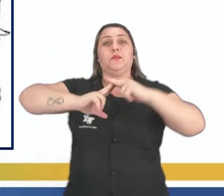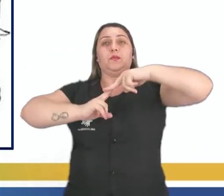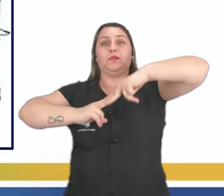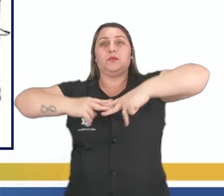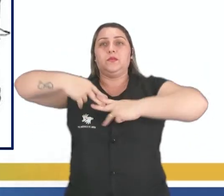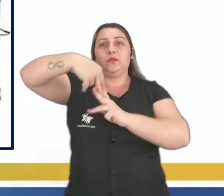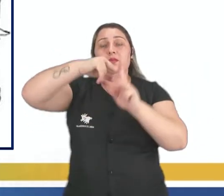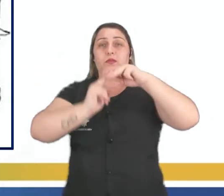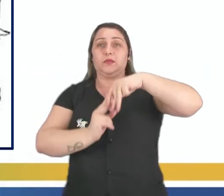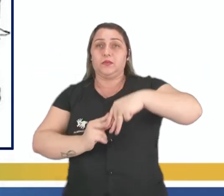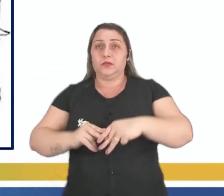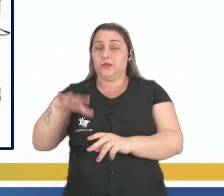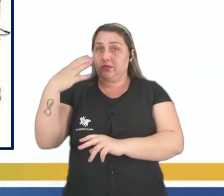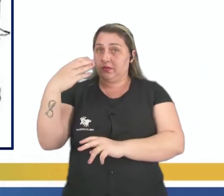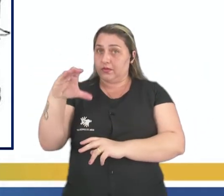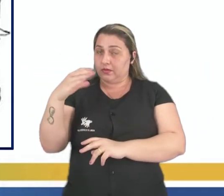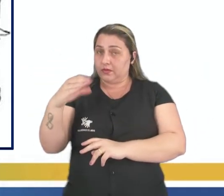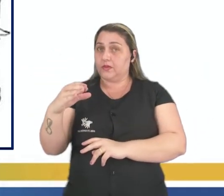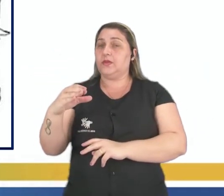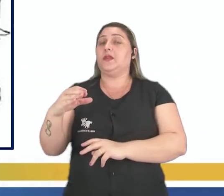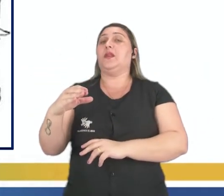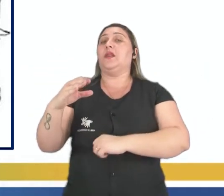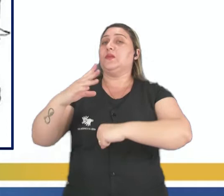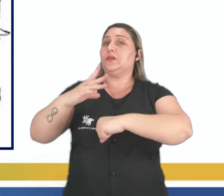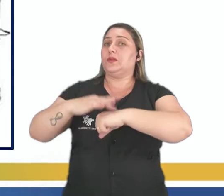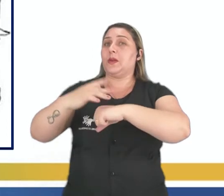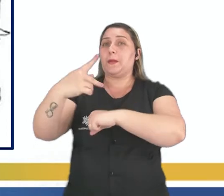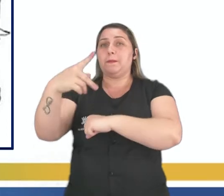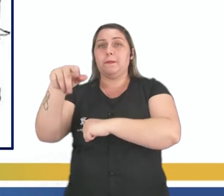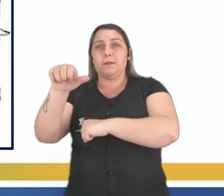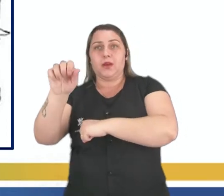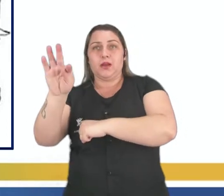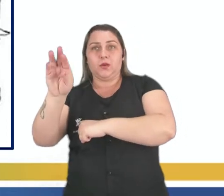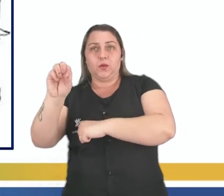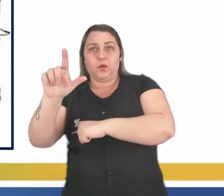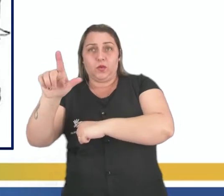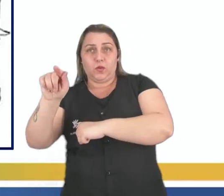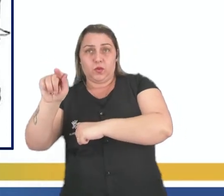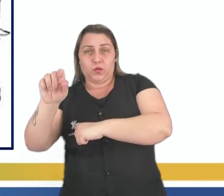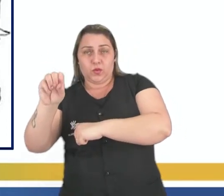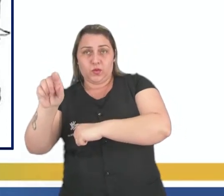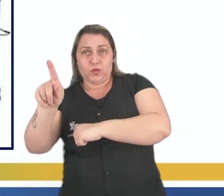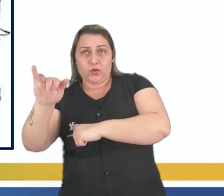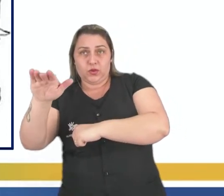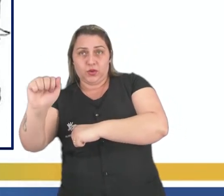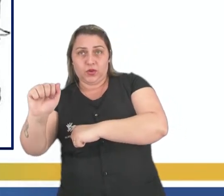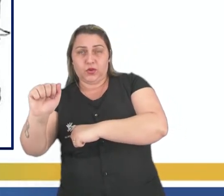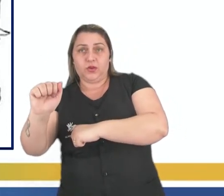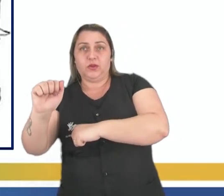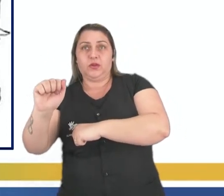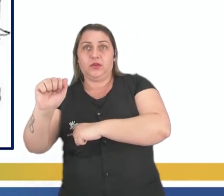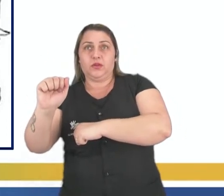ciência a define como sendo uma patologia, cujo nome científico é a síndrome de